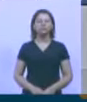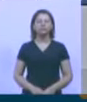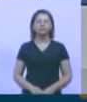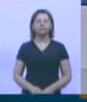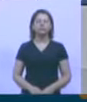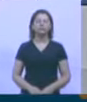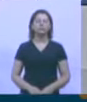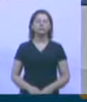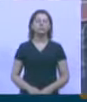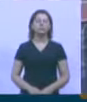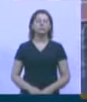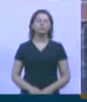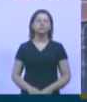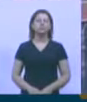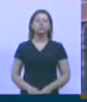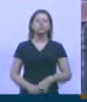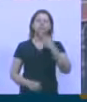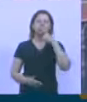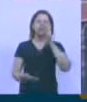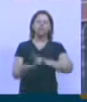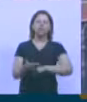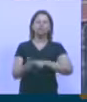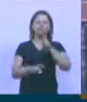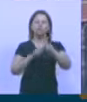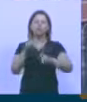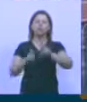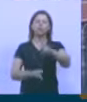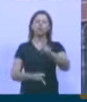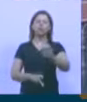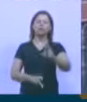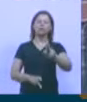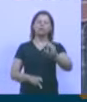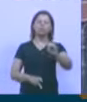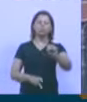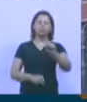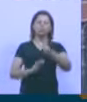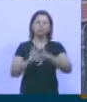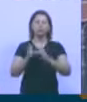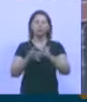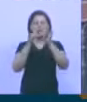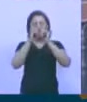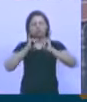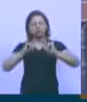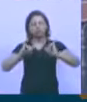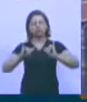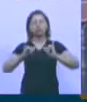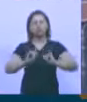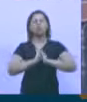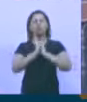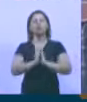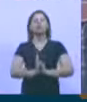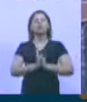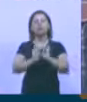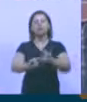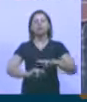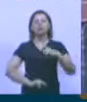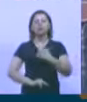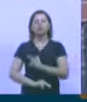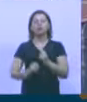with tears. Na carta aos Hebreus, São Paulo descreve que durante a sua vida, Jesus intercedeu por nós